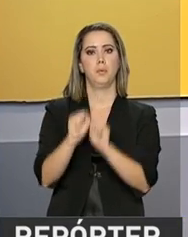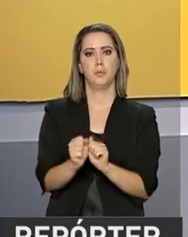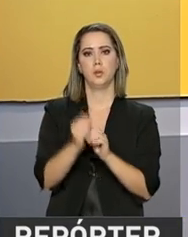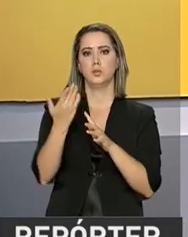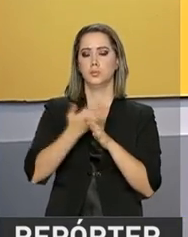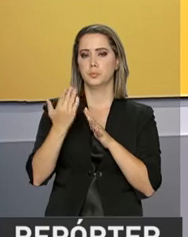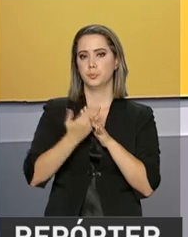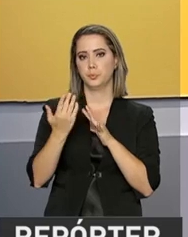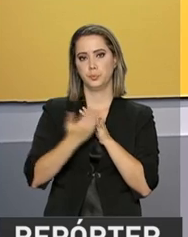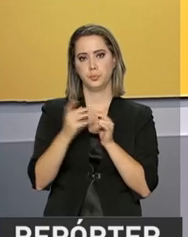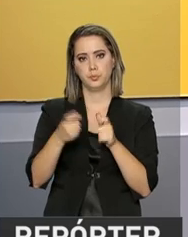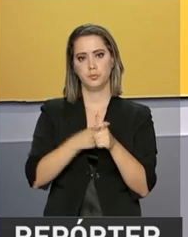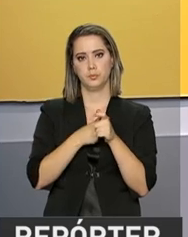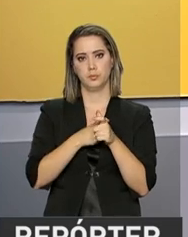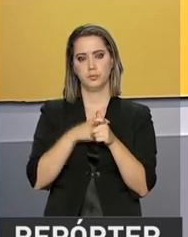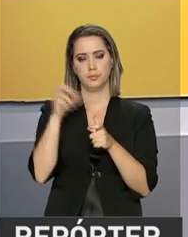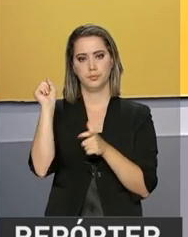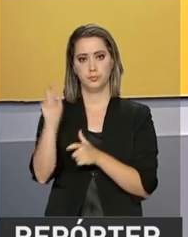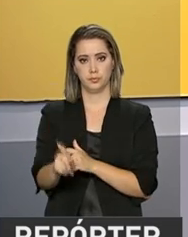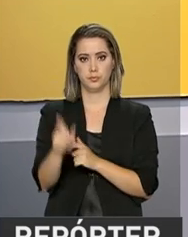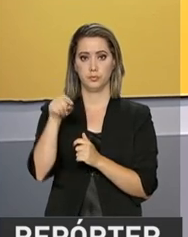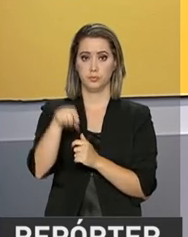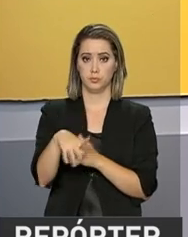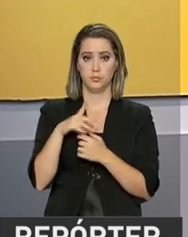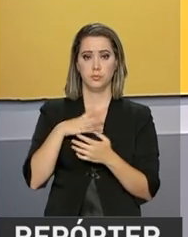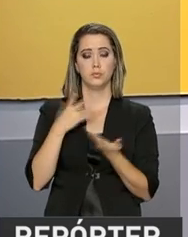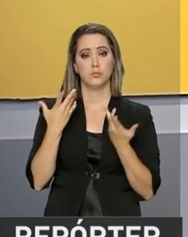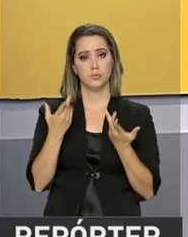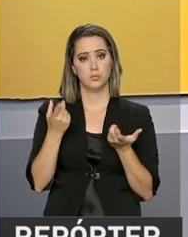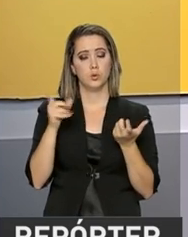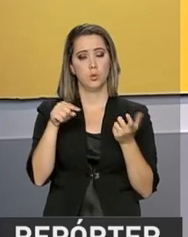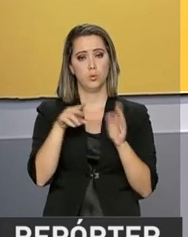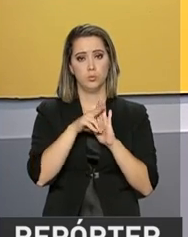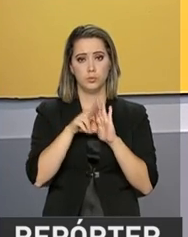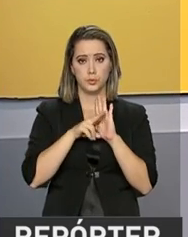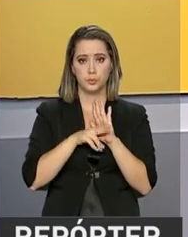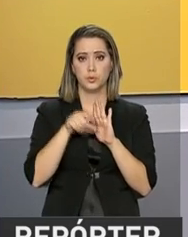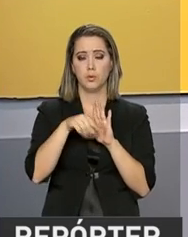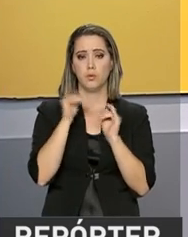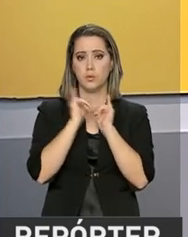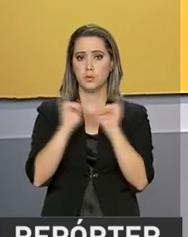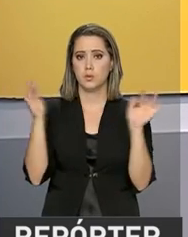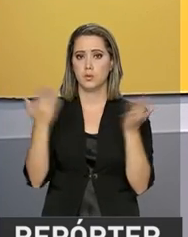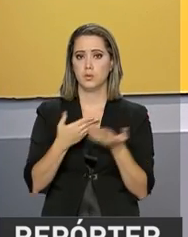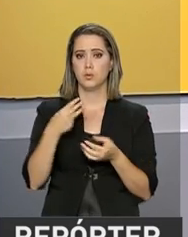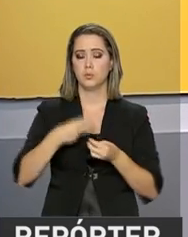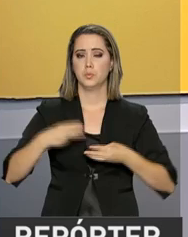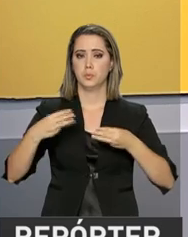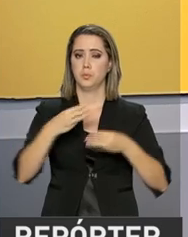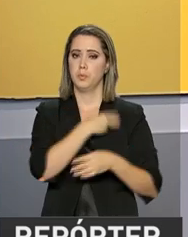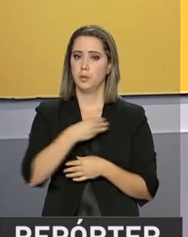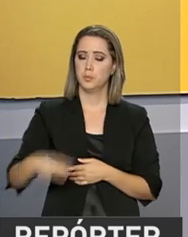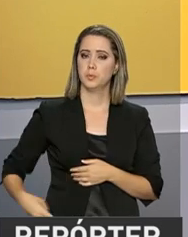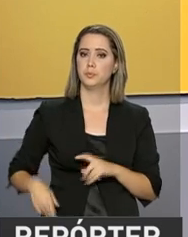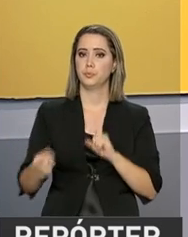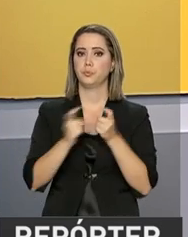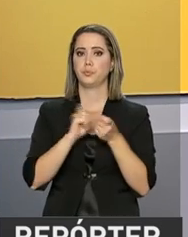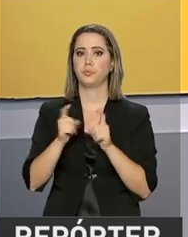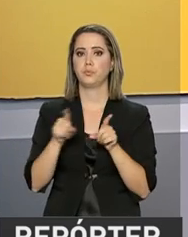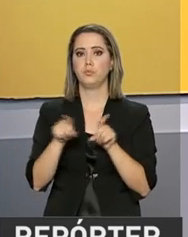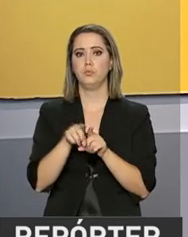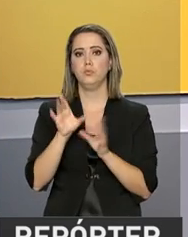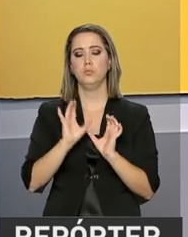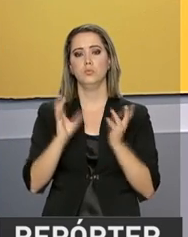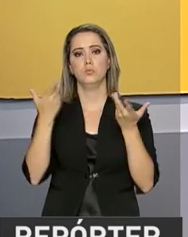poder parcelar as dívidas previdenciárias. A medida foi anunciada hoje pelo ministro da Fazenda, Henrique